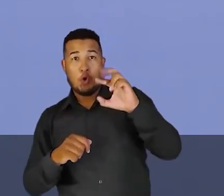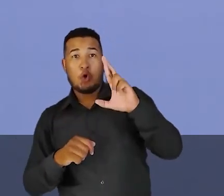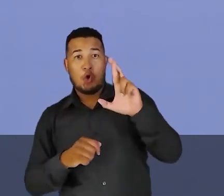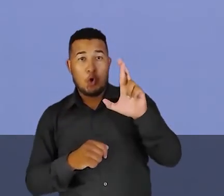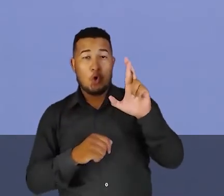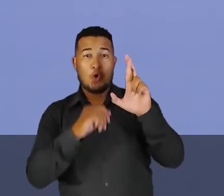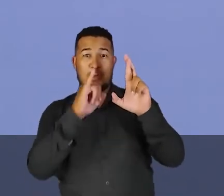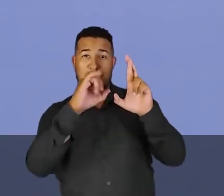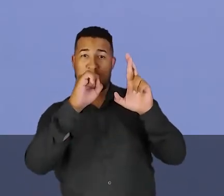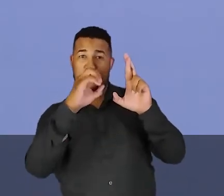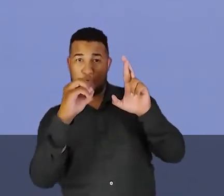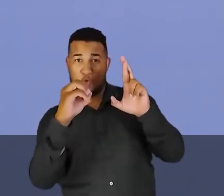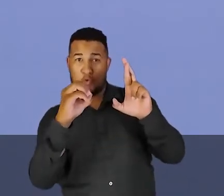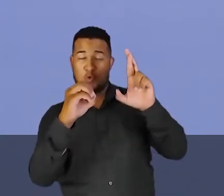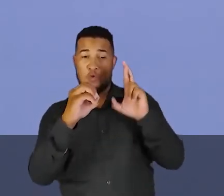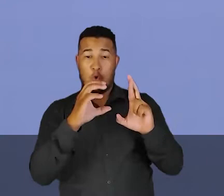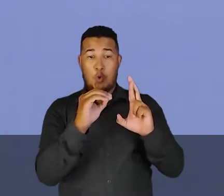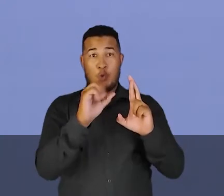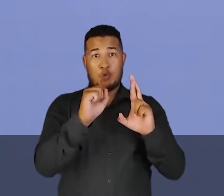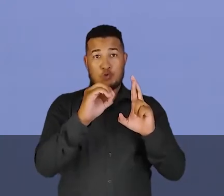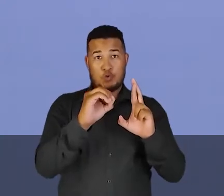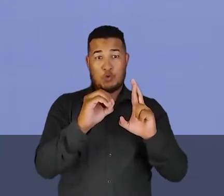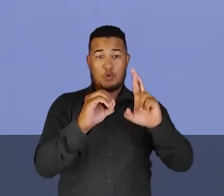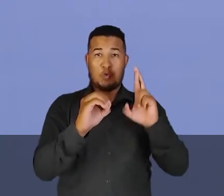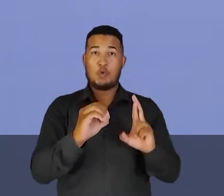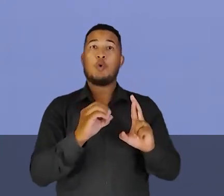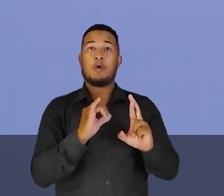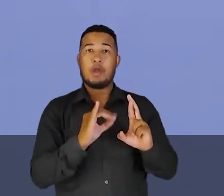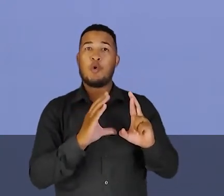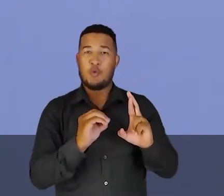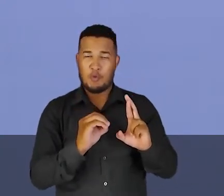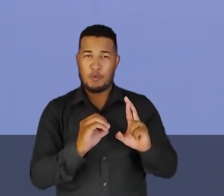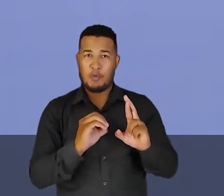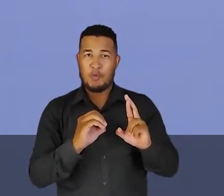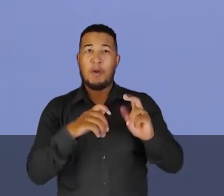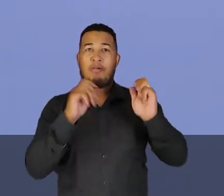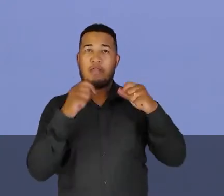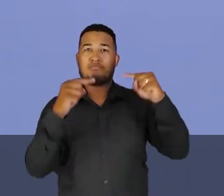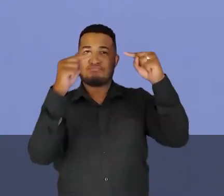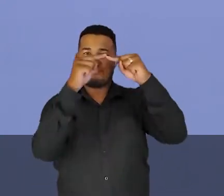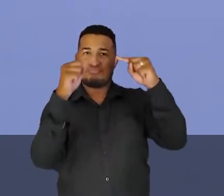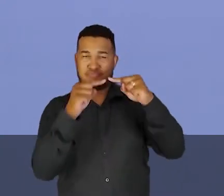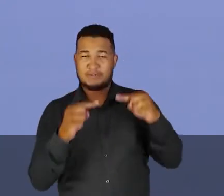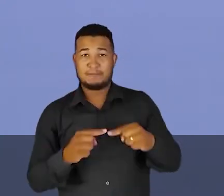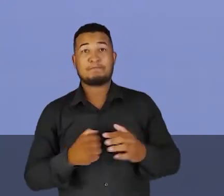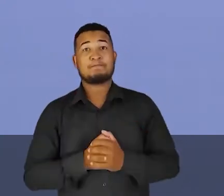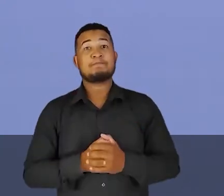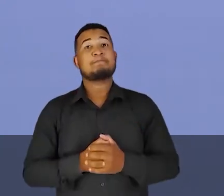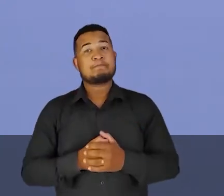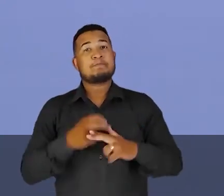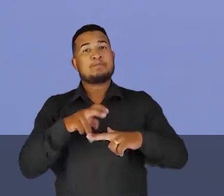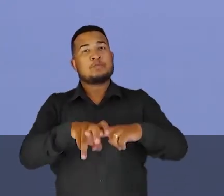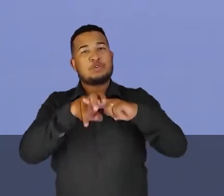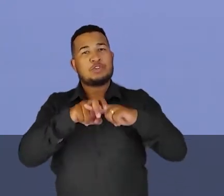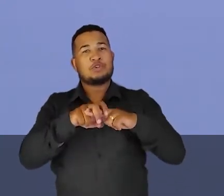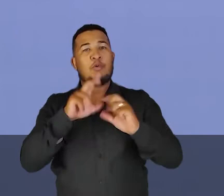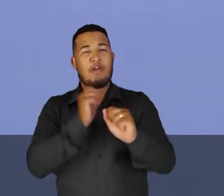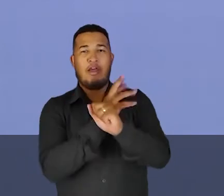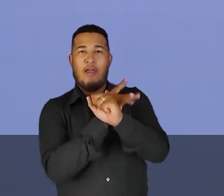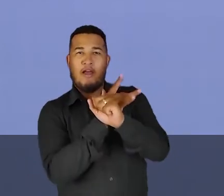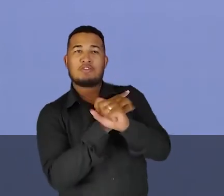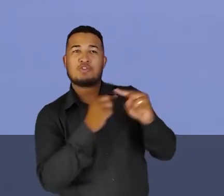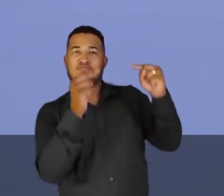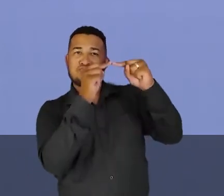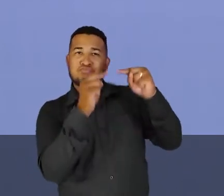clórico. Com enxofre, pode ser sulfídrico, sulfuroso ou sulfúrico. Então, esses ácidos,